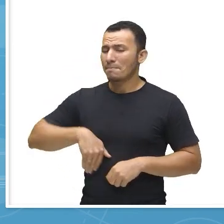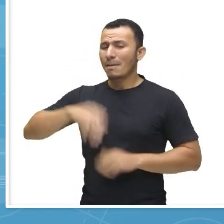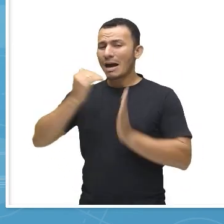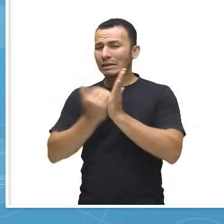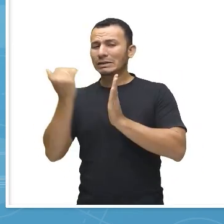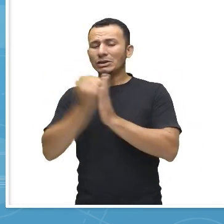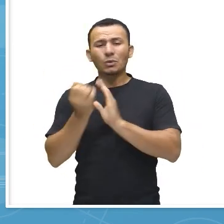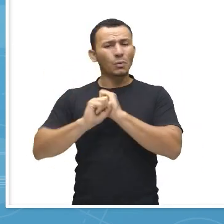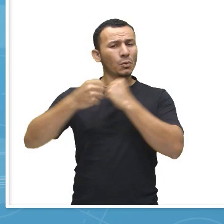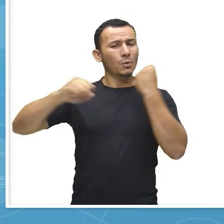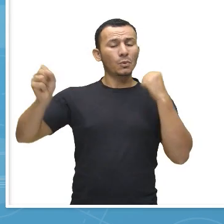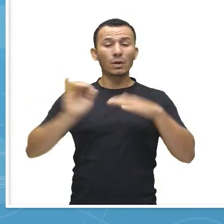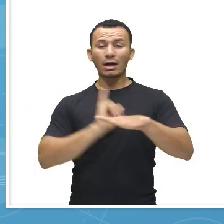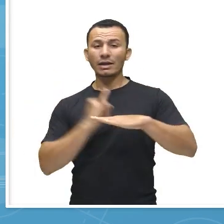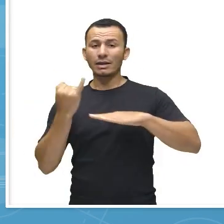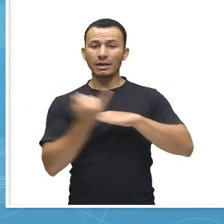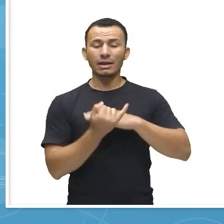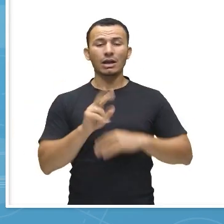com